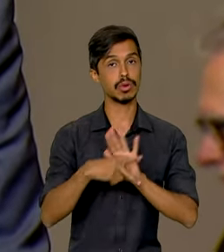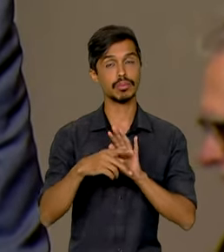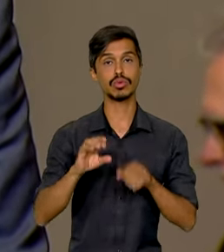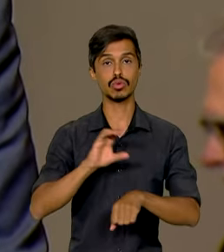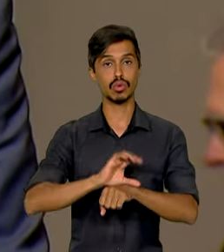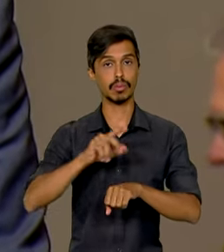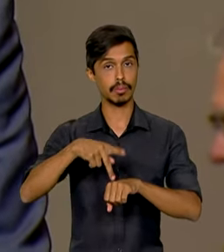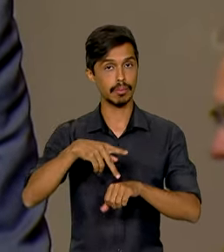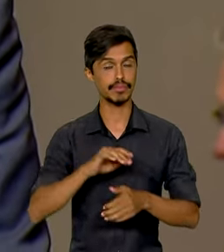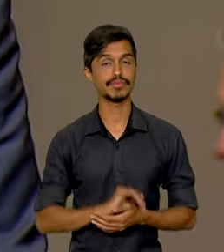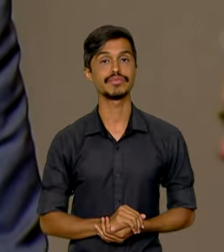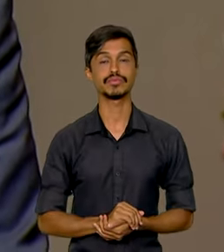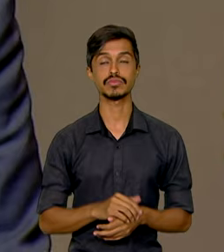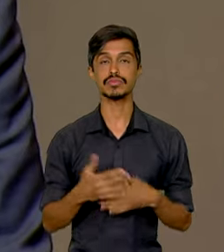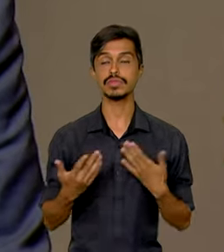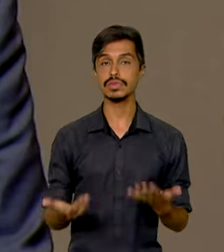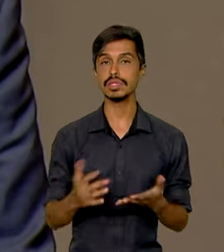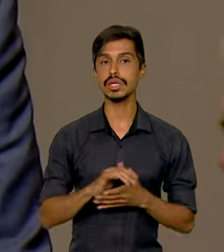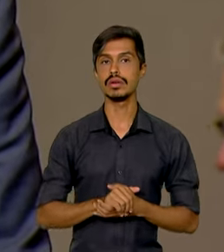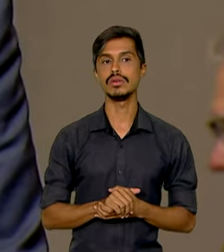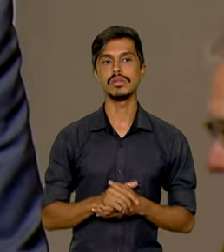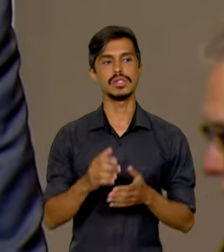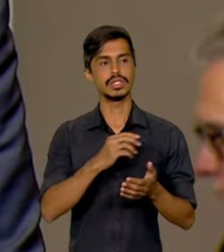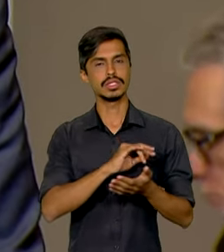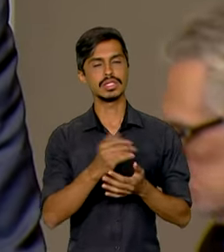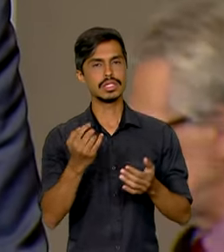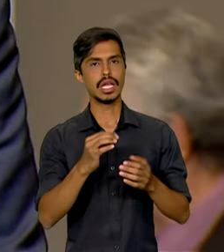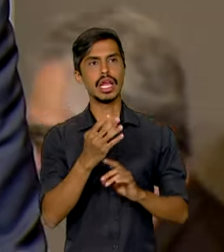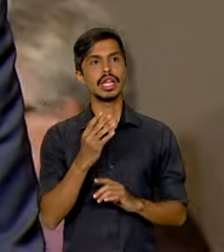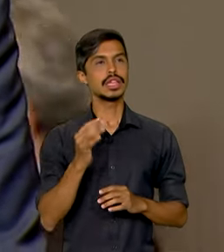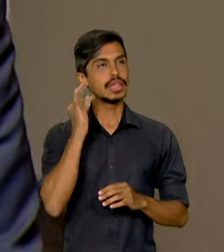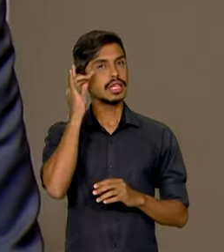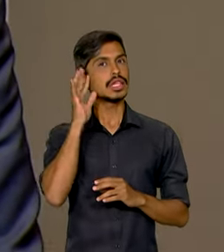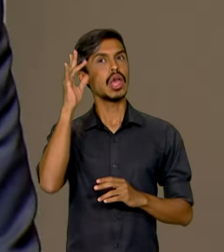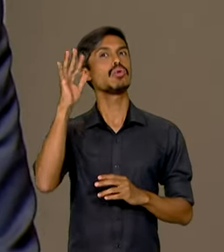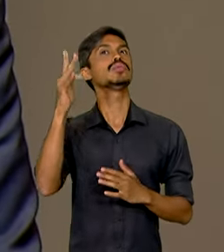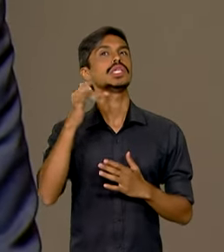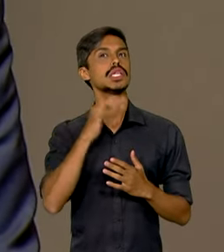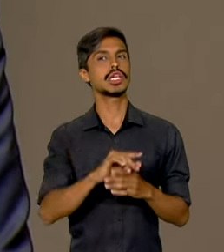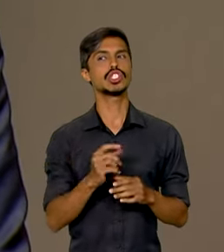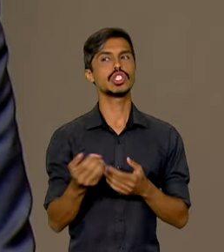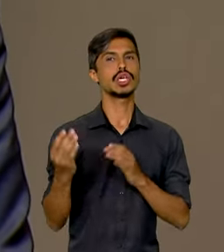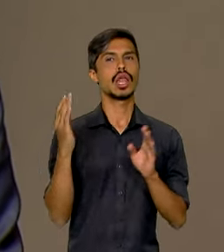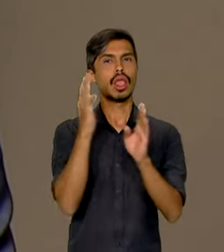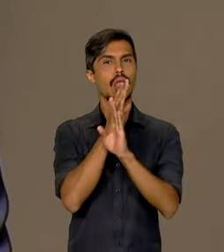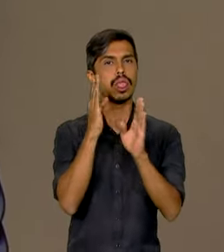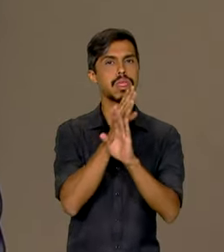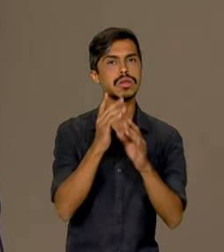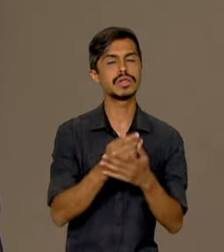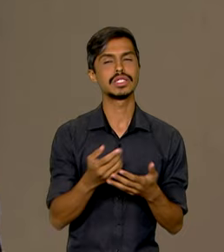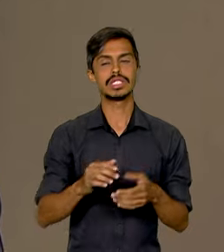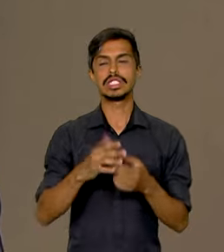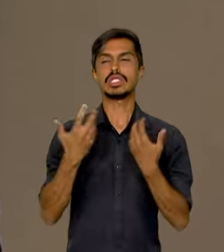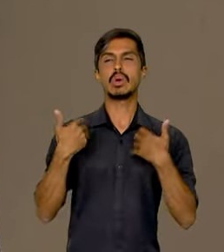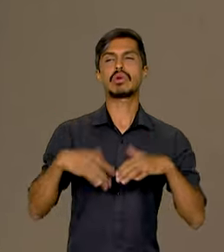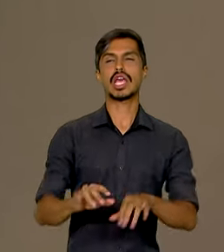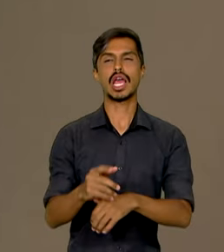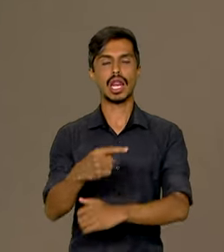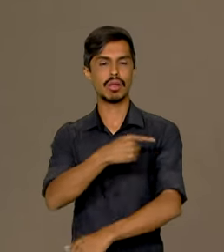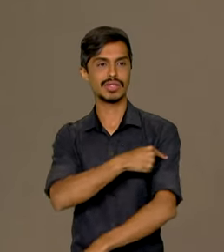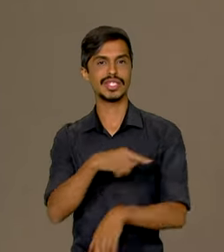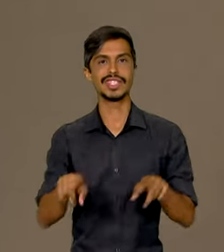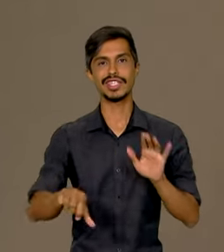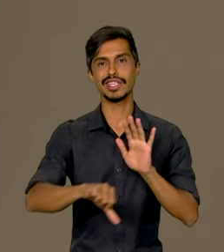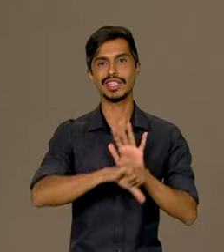disso, nestes canais, são disseminadas teorias conspiratórias que desincentivam a imunização e promovem os crimes